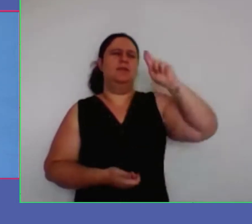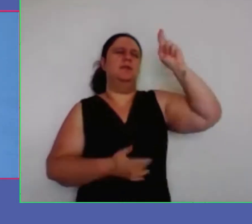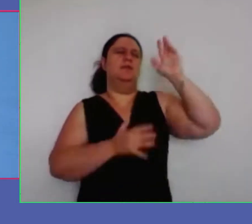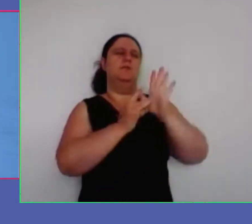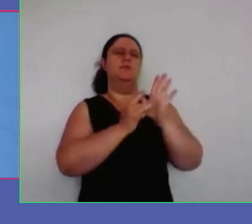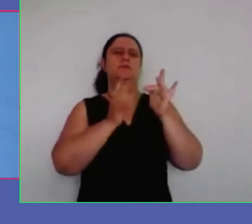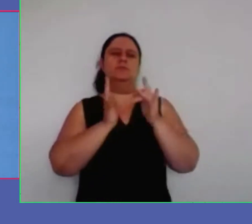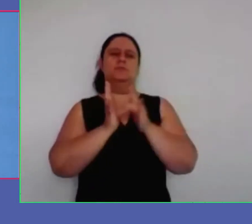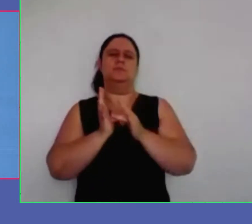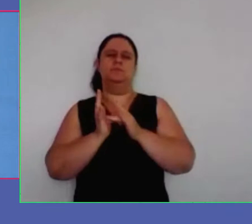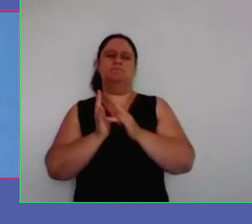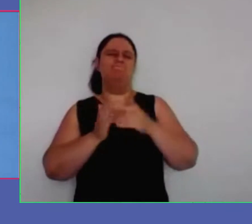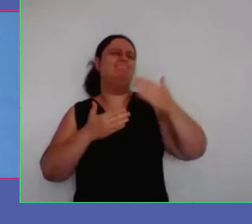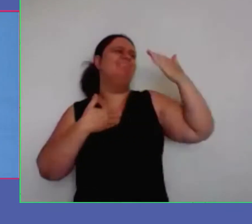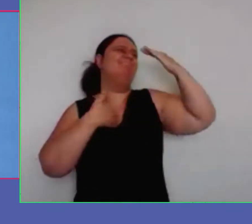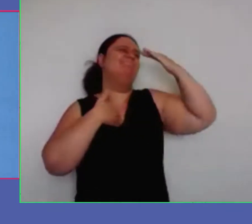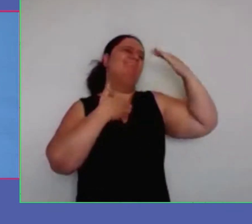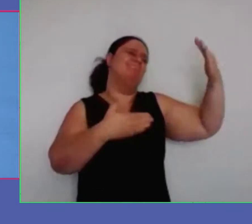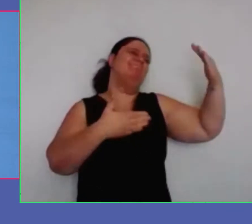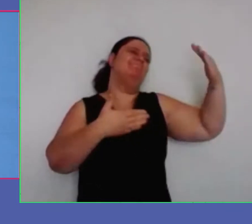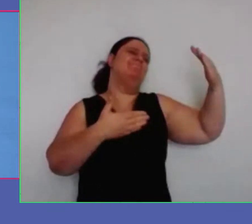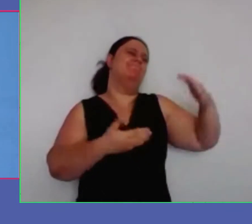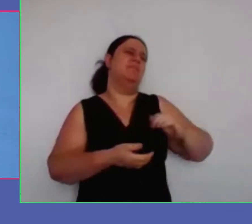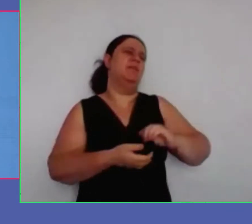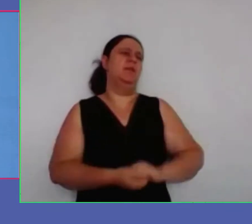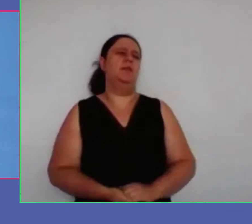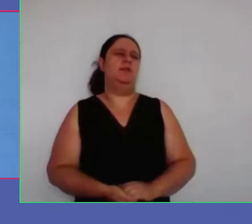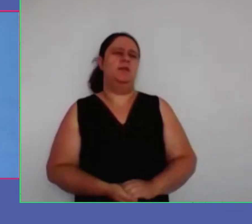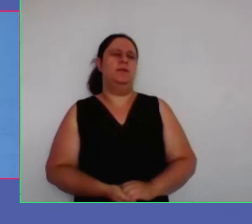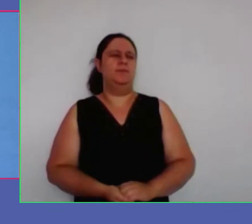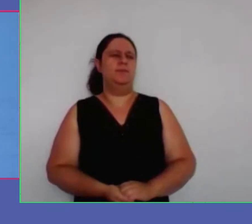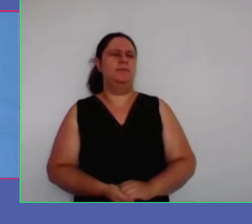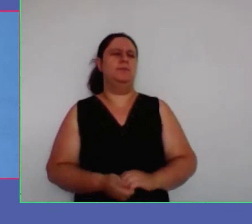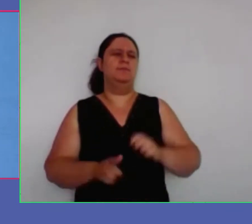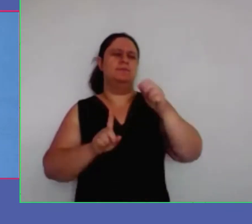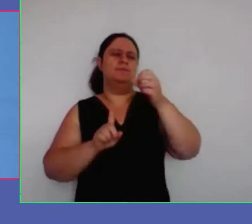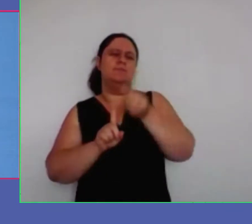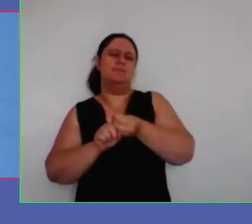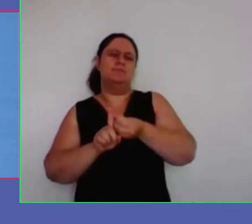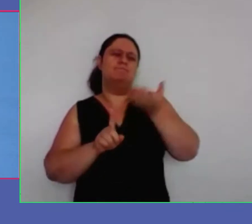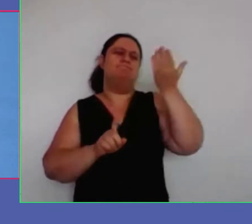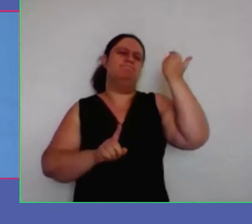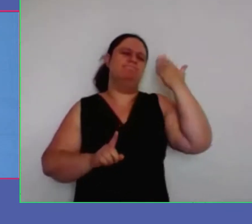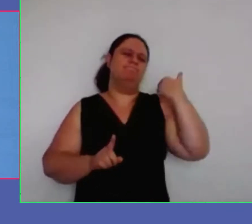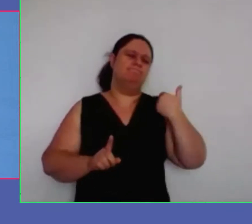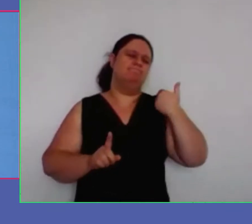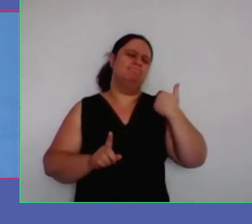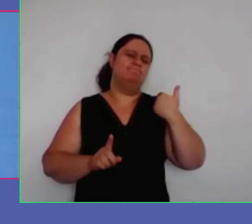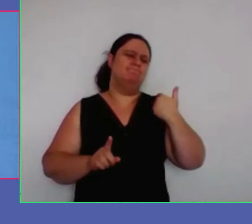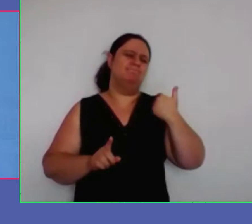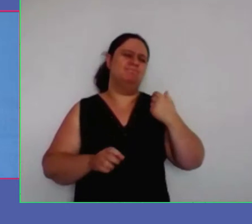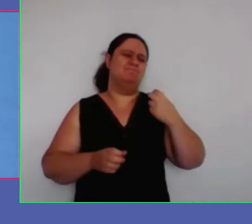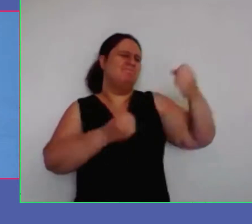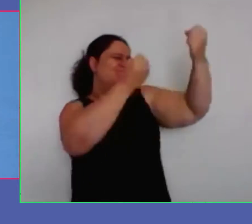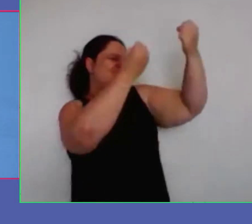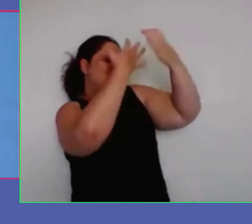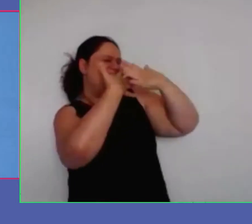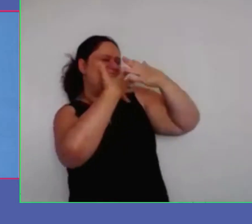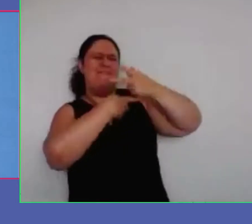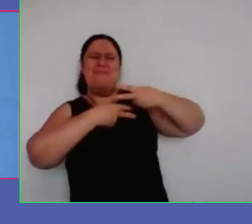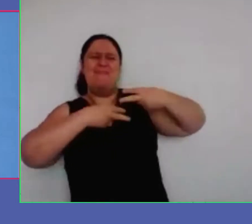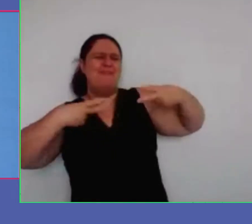nós te agradecemos pelo semestre que passou, tantas revelações que o Senhor revelou